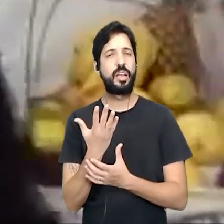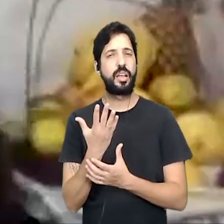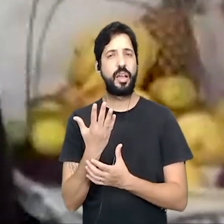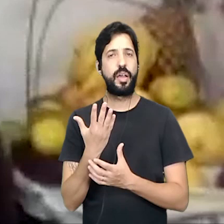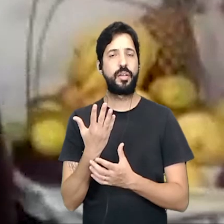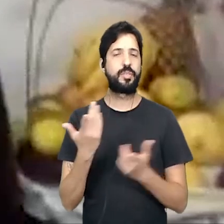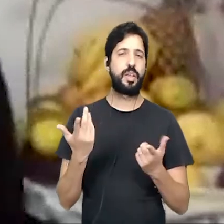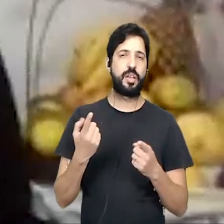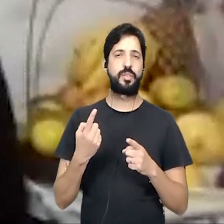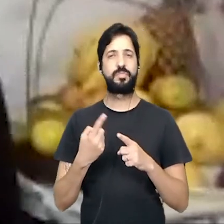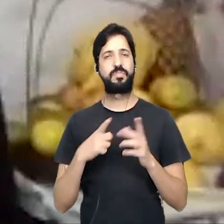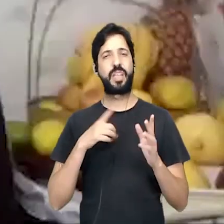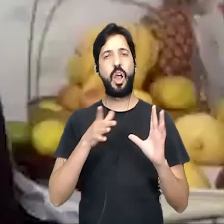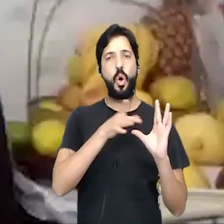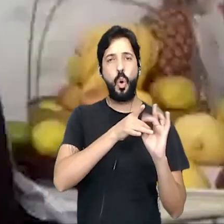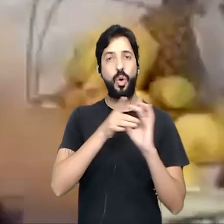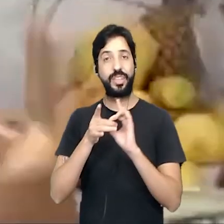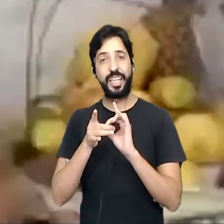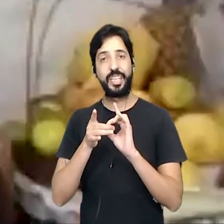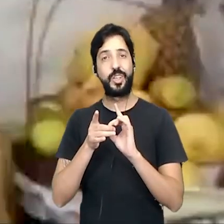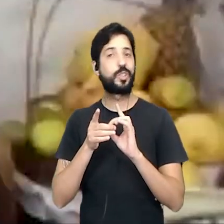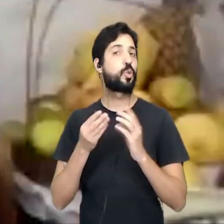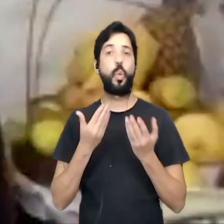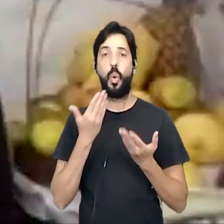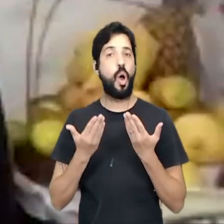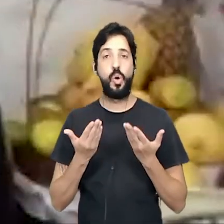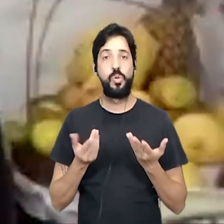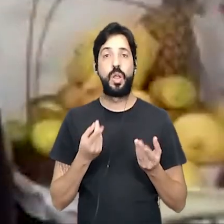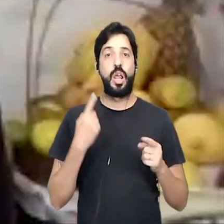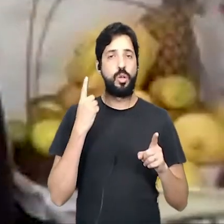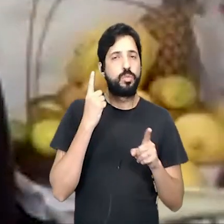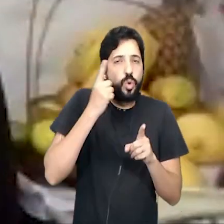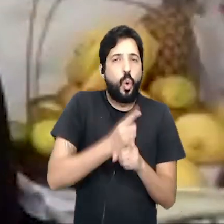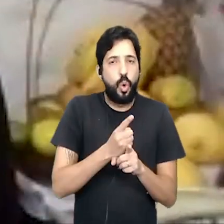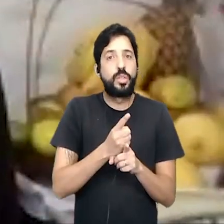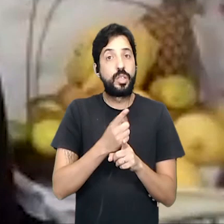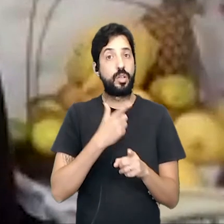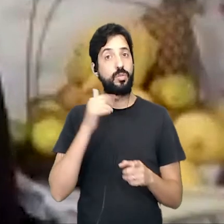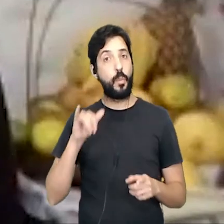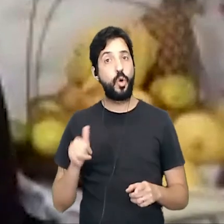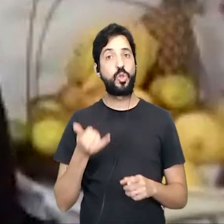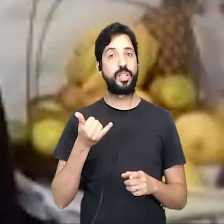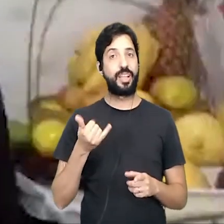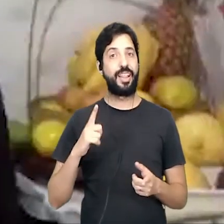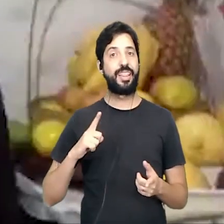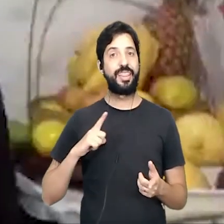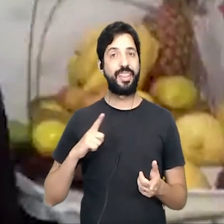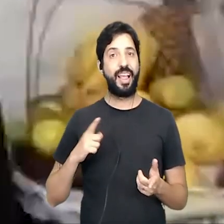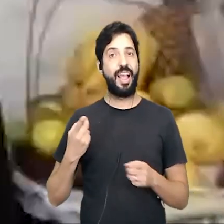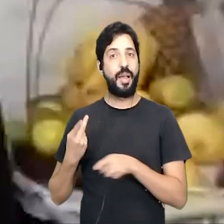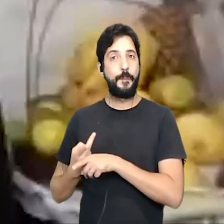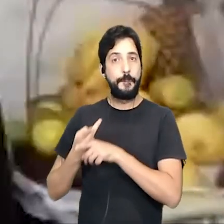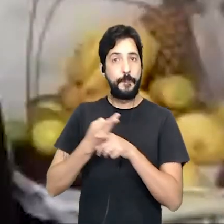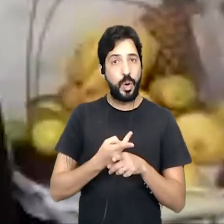ele foi criado a partir de digamos assim, um contexto de encontros que eu tive a